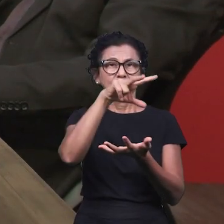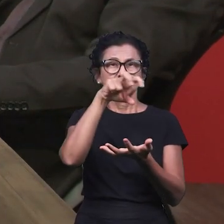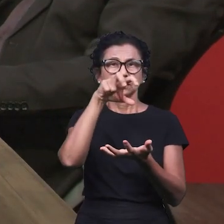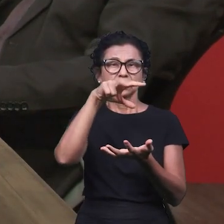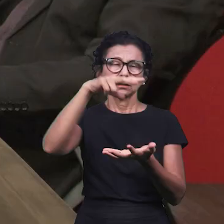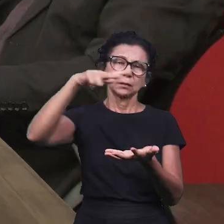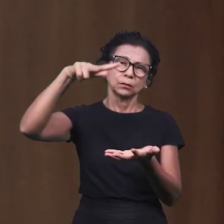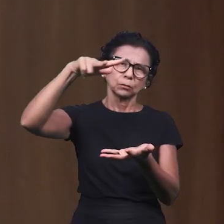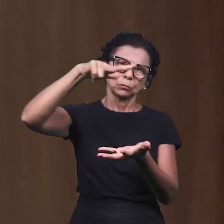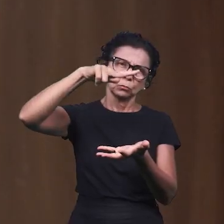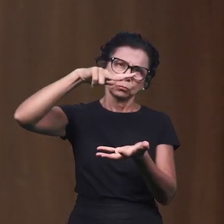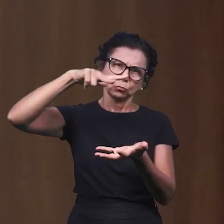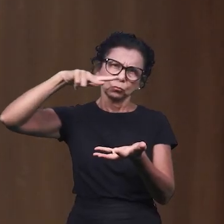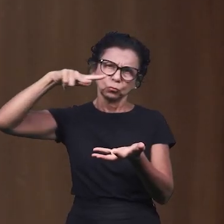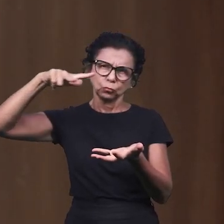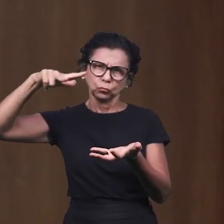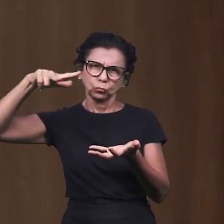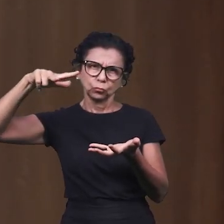poderíamos